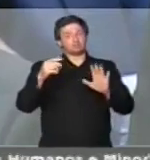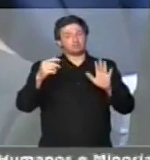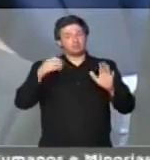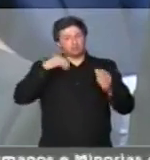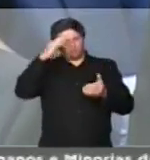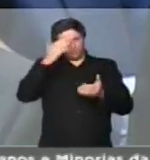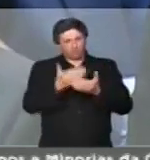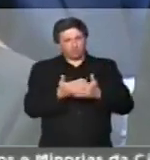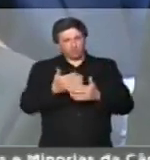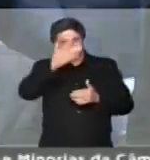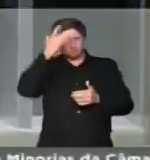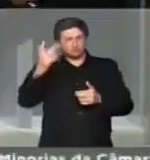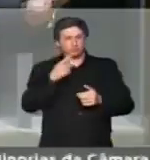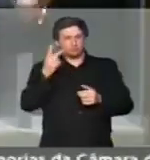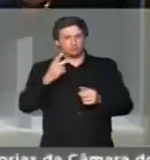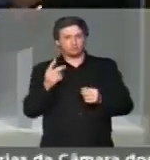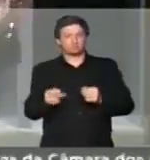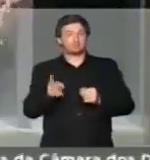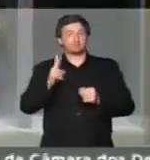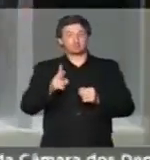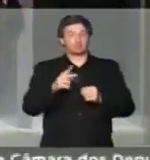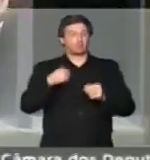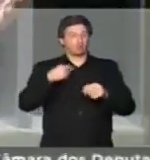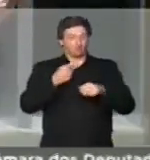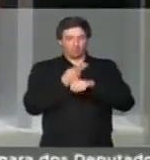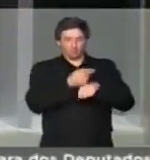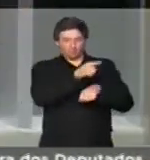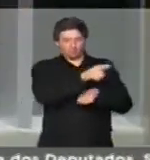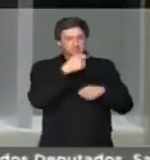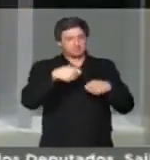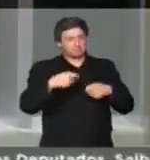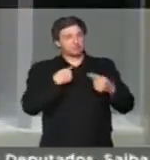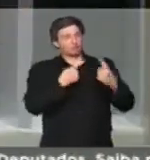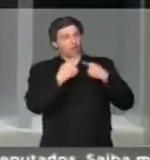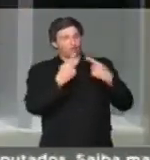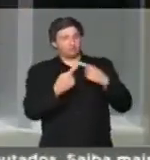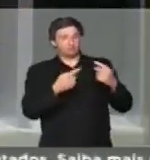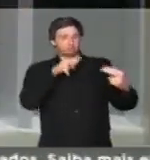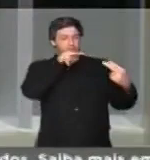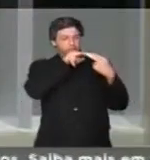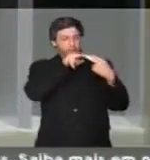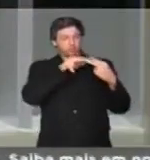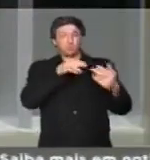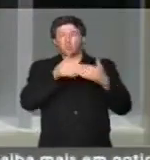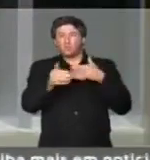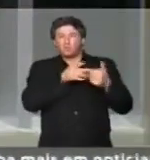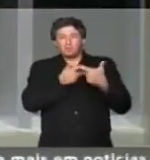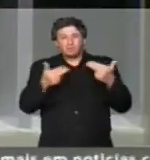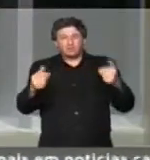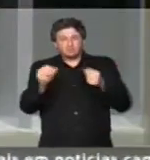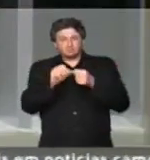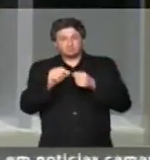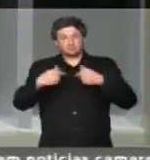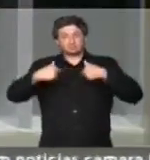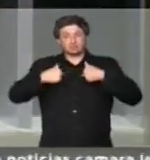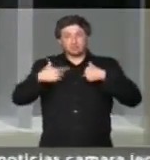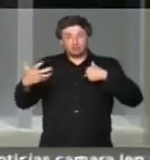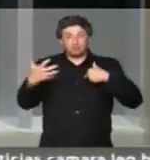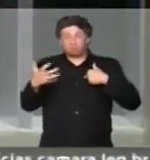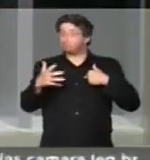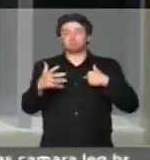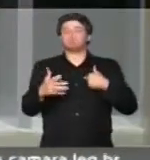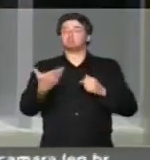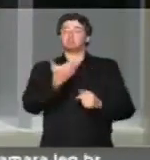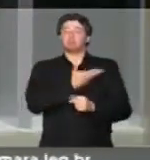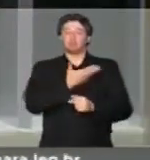acredito na palavra das pessoas sempre o procurei quando necessário conversamos qualquer procedimento não sou eu que quero